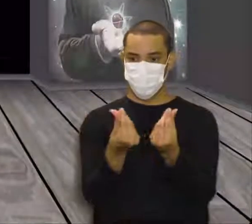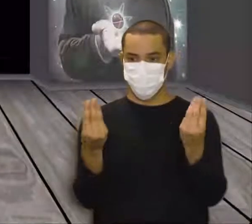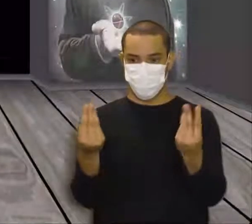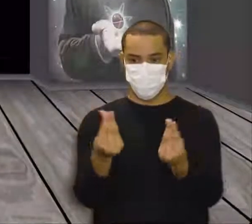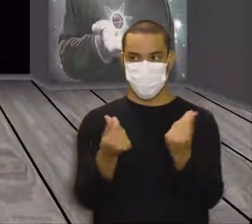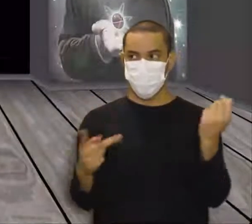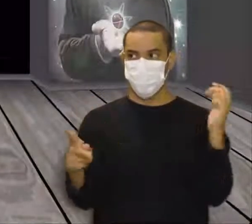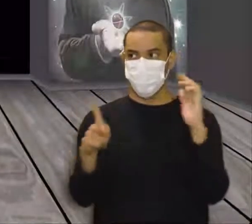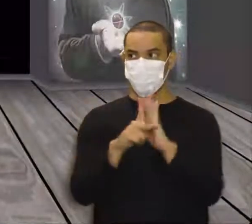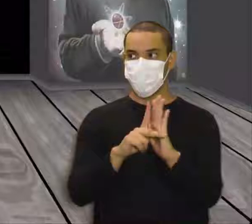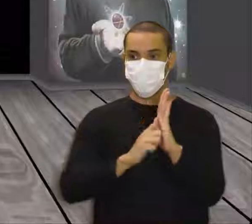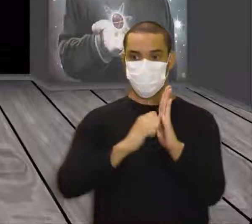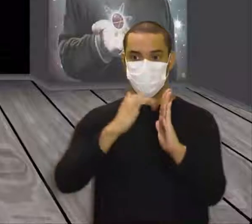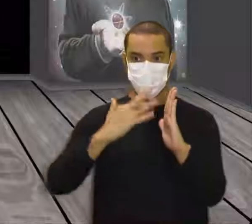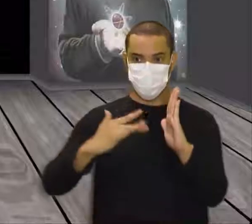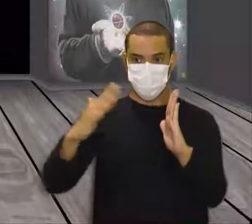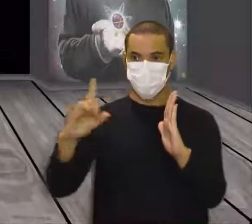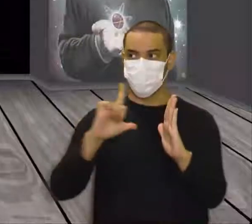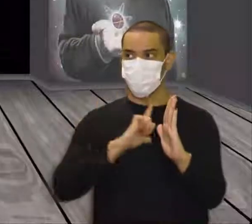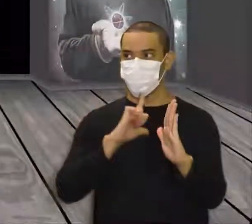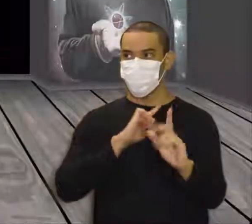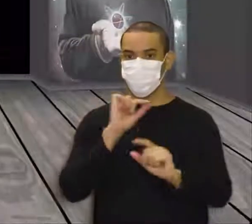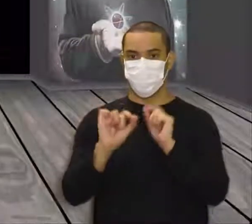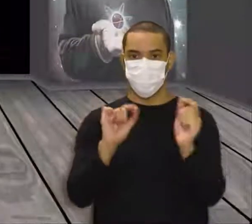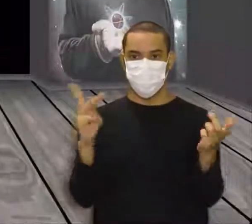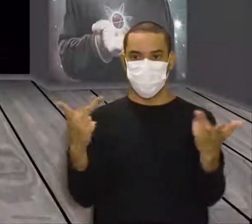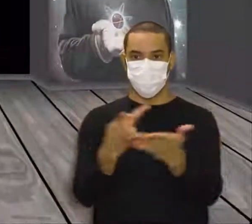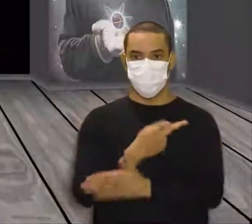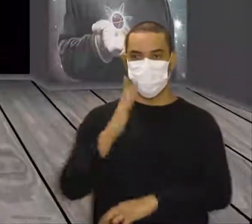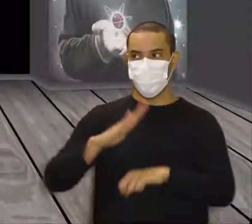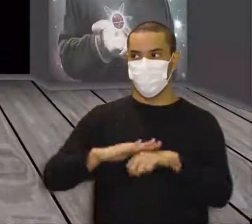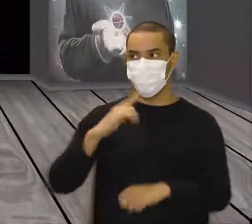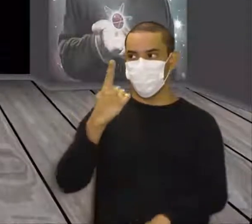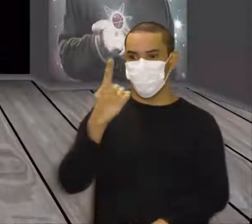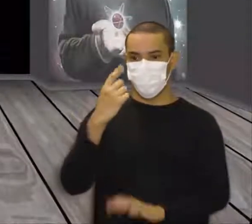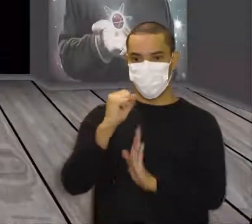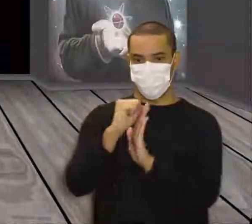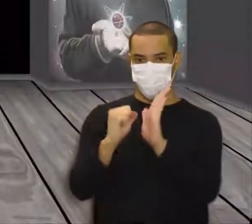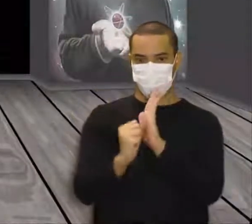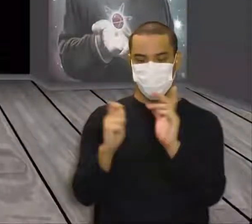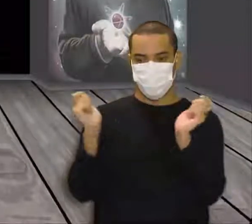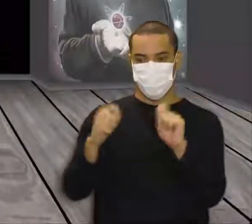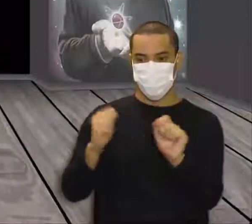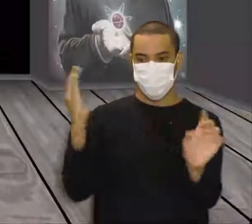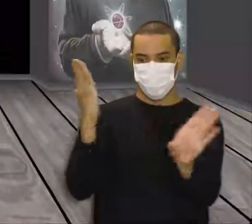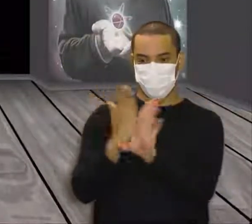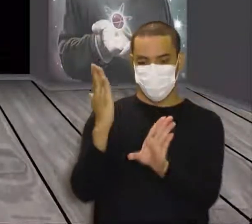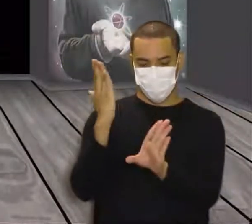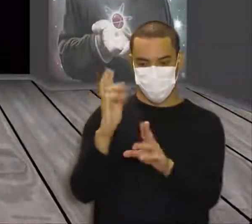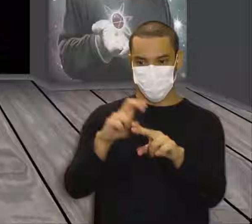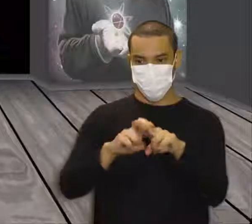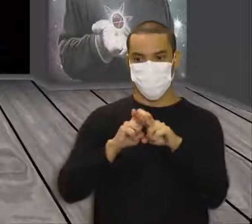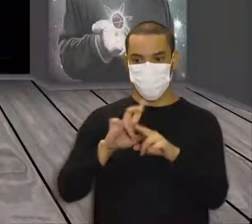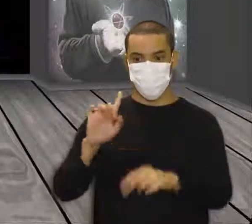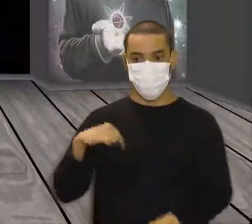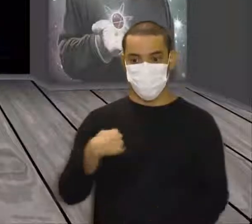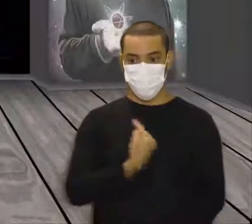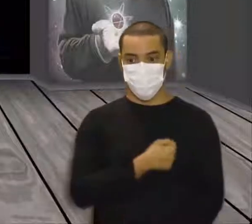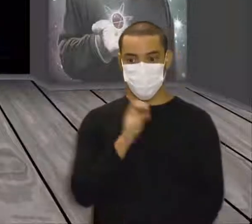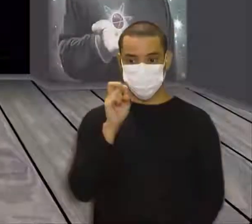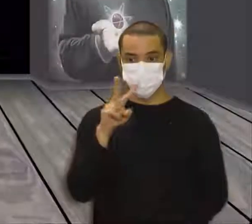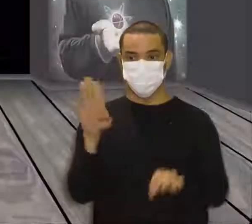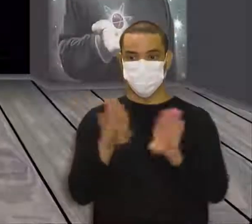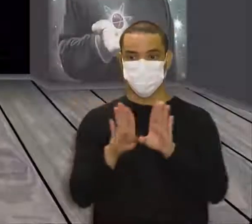ondas gravitacionais, ficou-se aí mais de um século para se poder descobrir essas ondas. E nós vimos também que